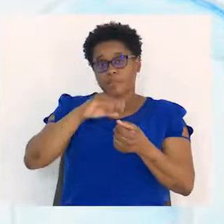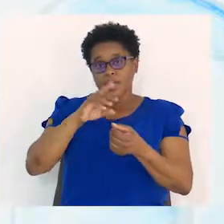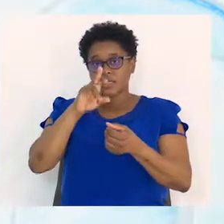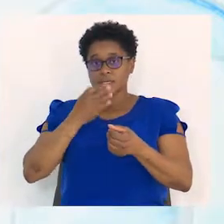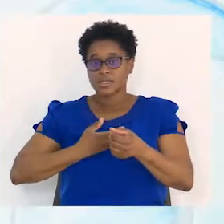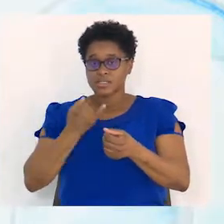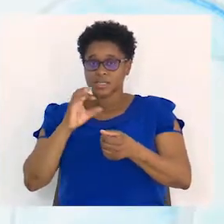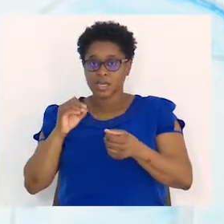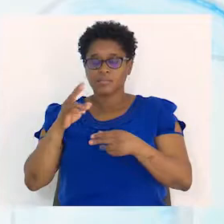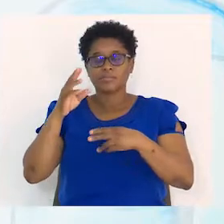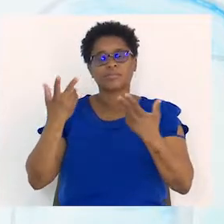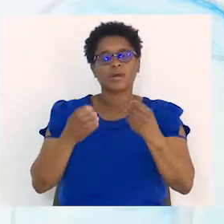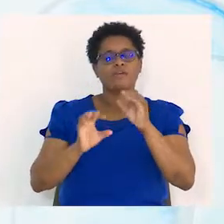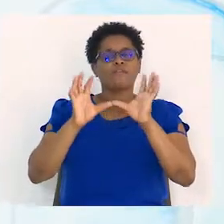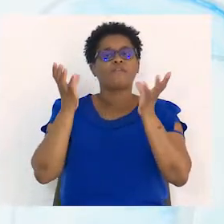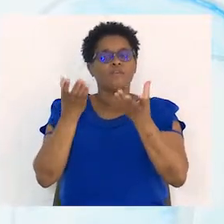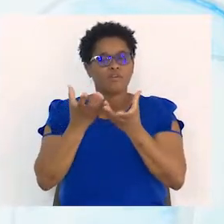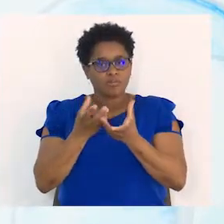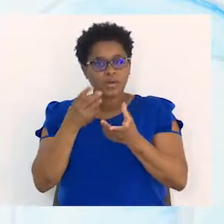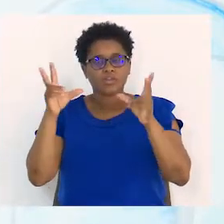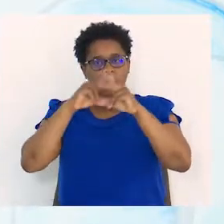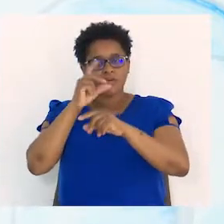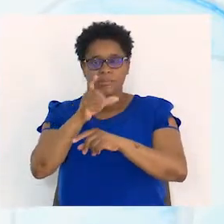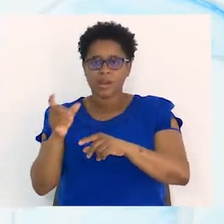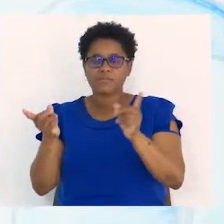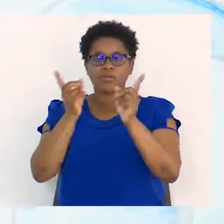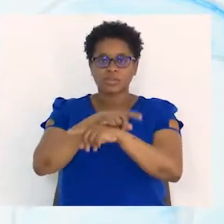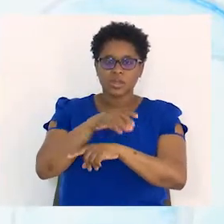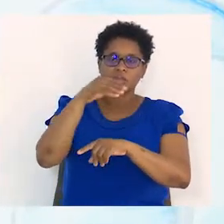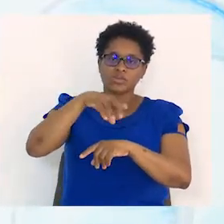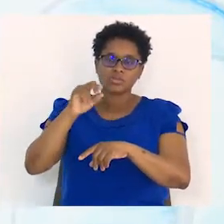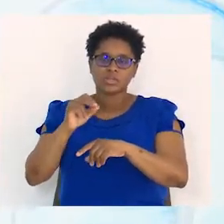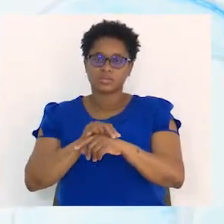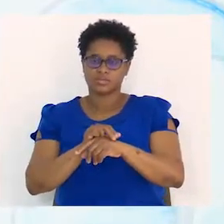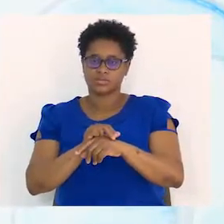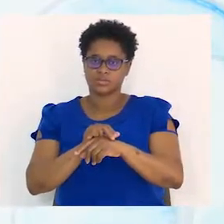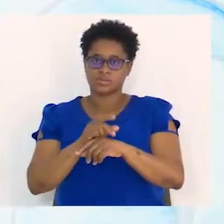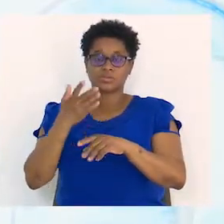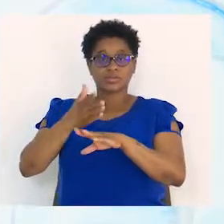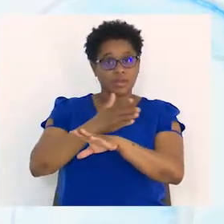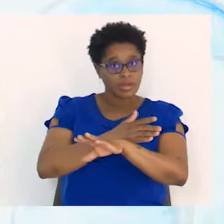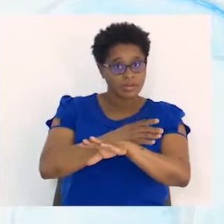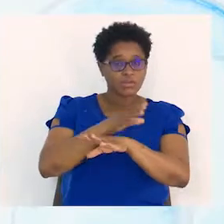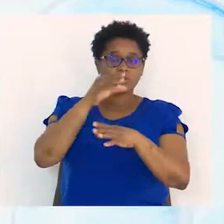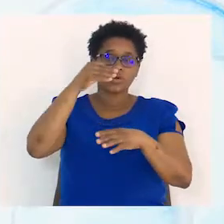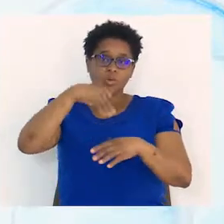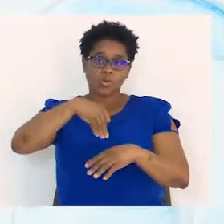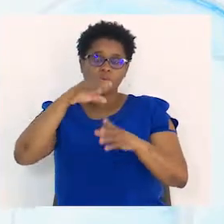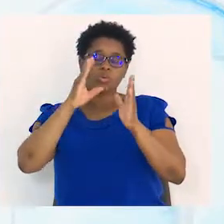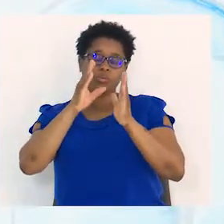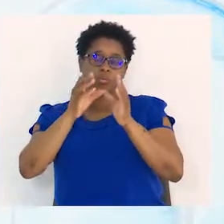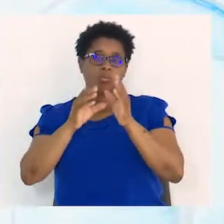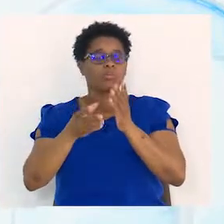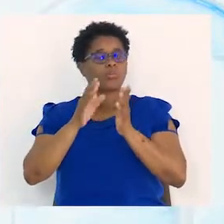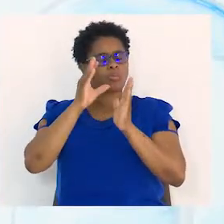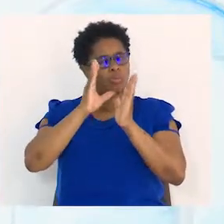Ao contrário do processo de derivação, que tu tens um radical, o processo de composição exige dois ou mais radicais.